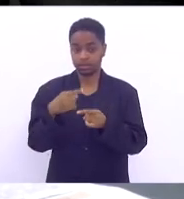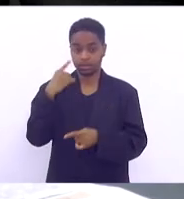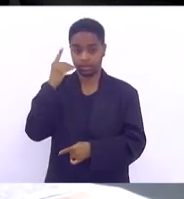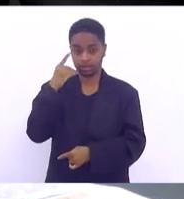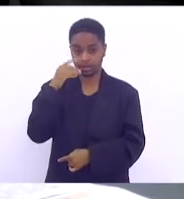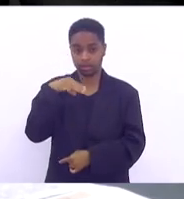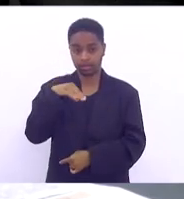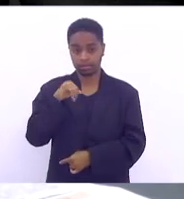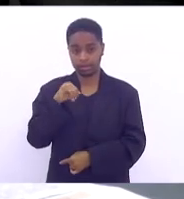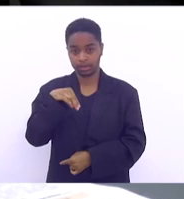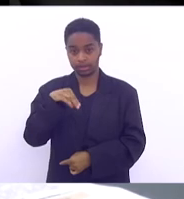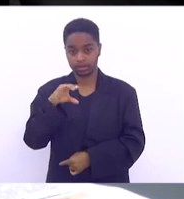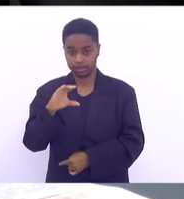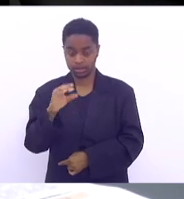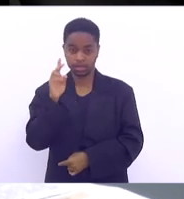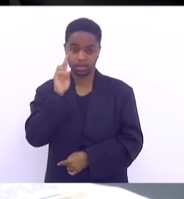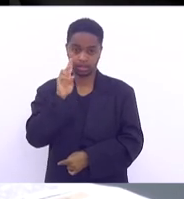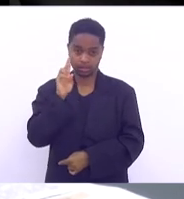há de se lembrar,